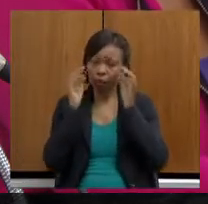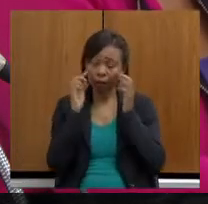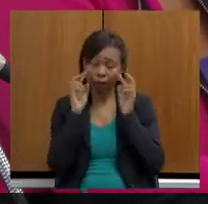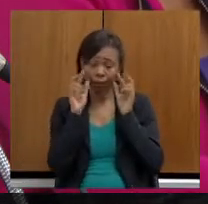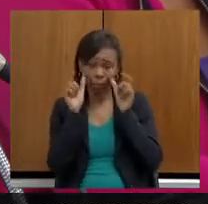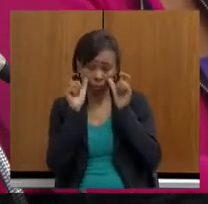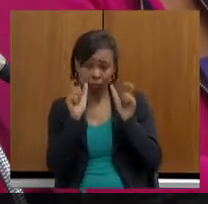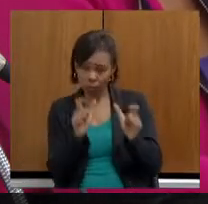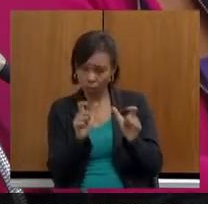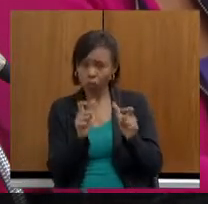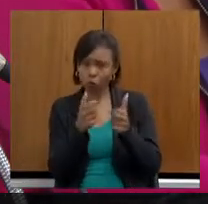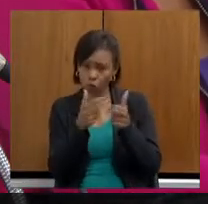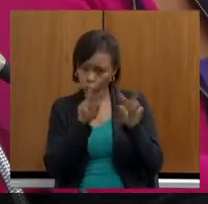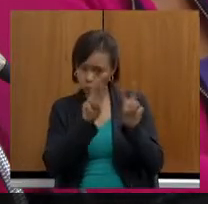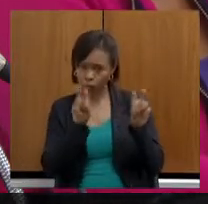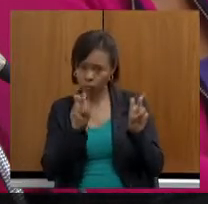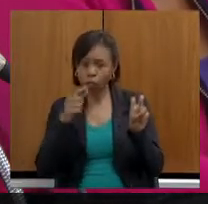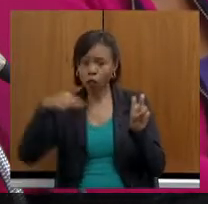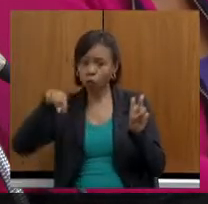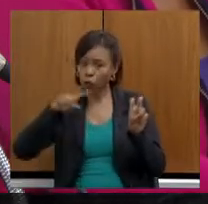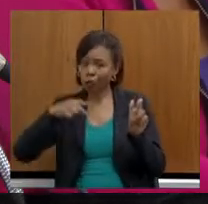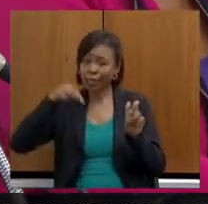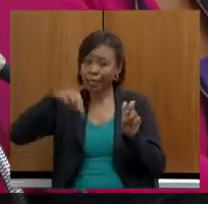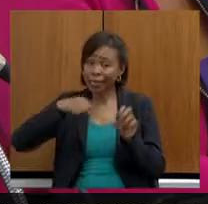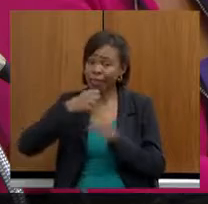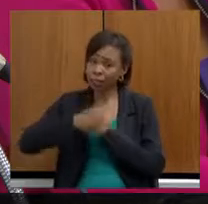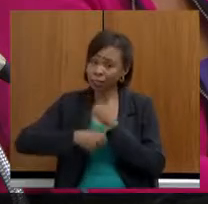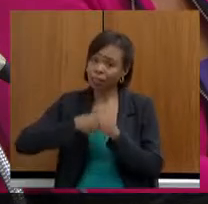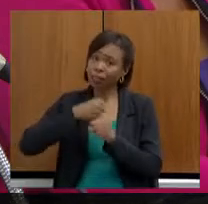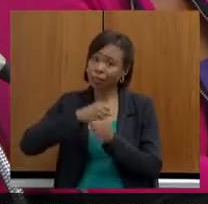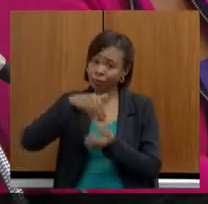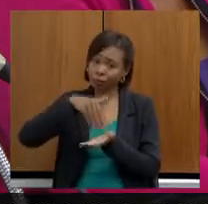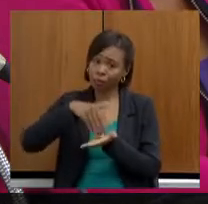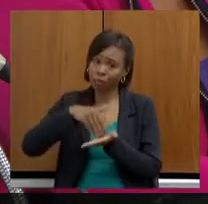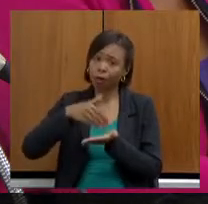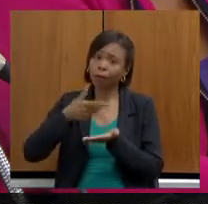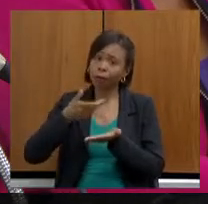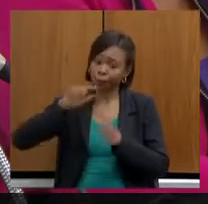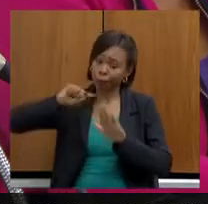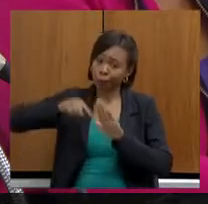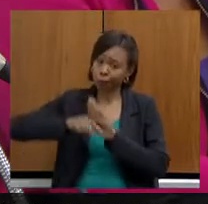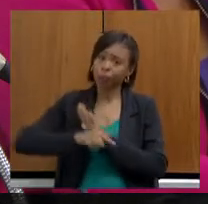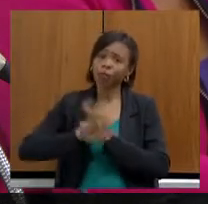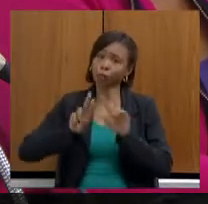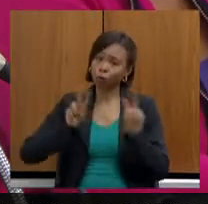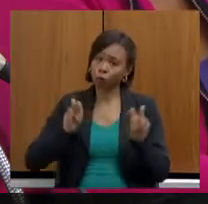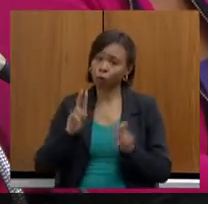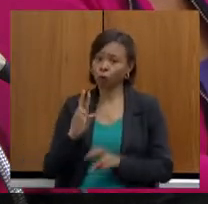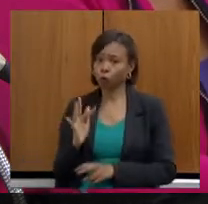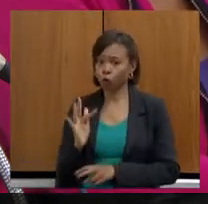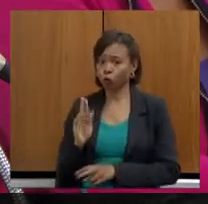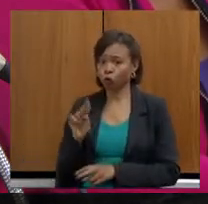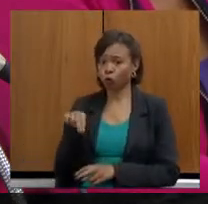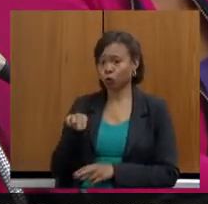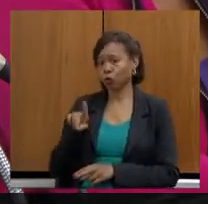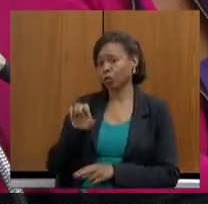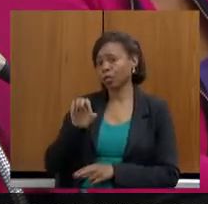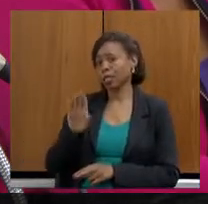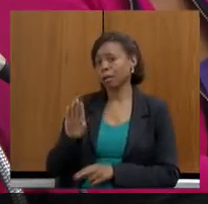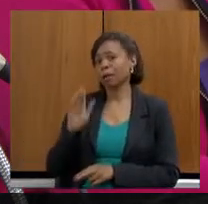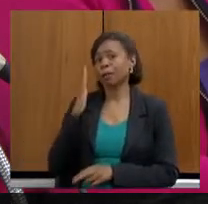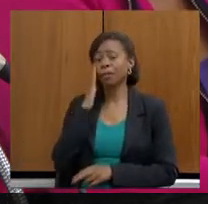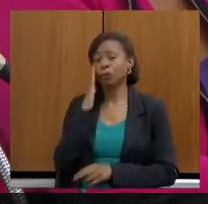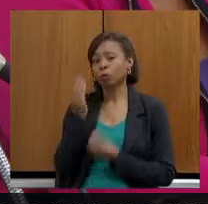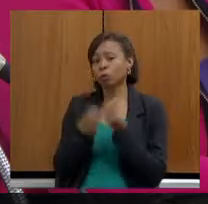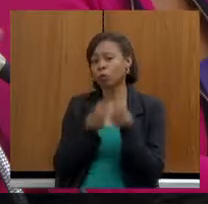fundar ainda neste final de ano né início do outro ano para saber como que os